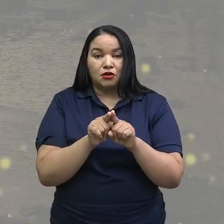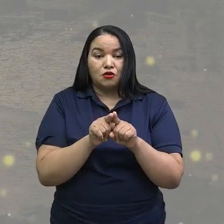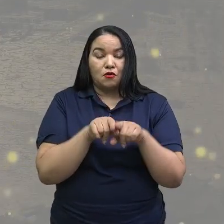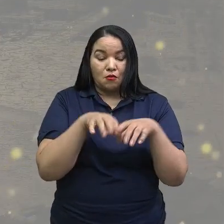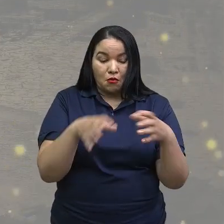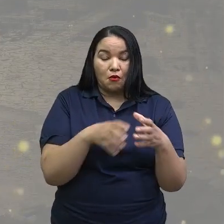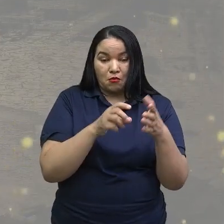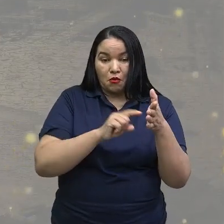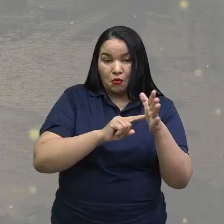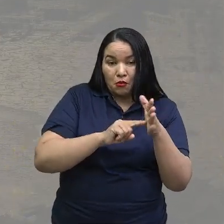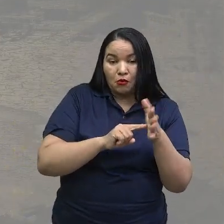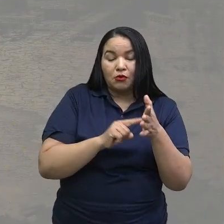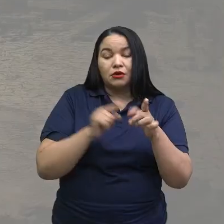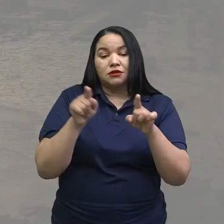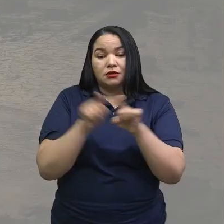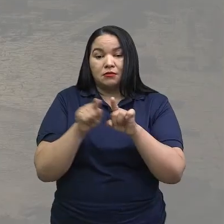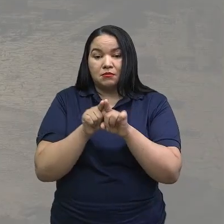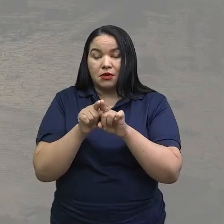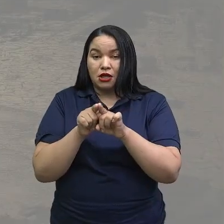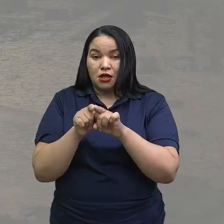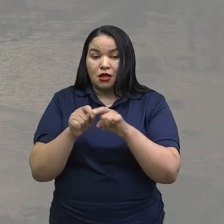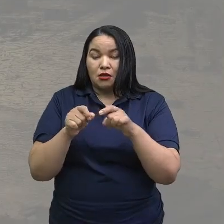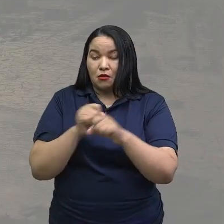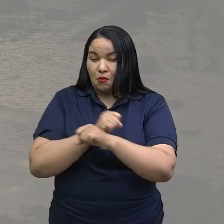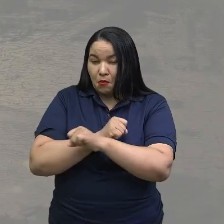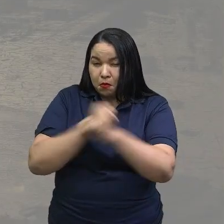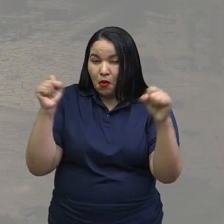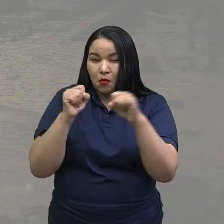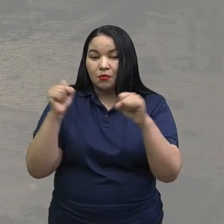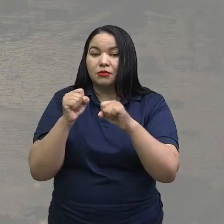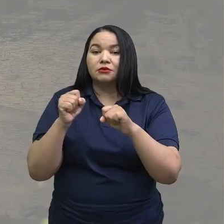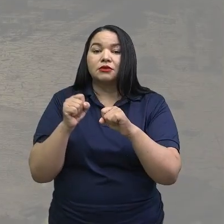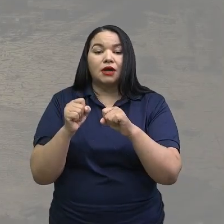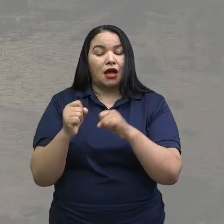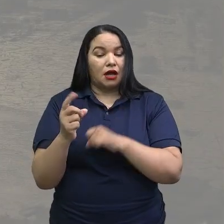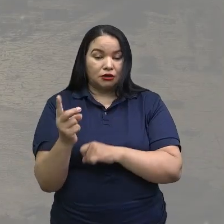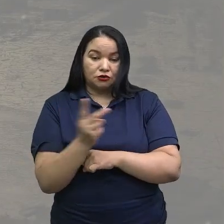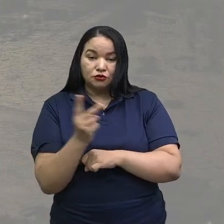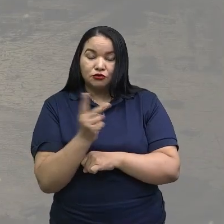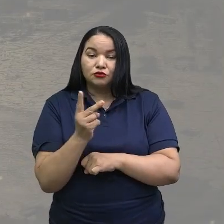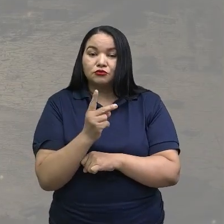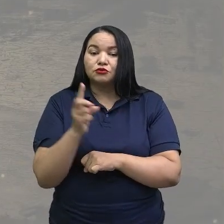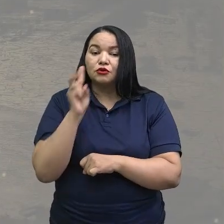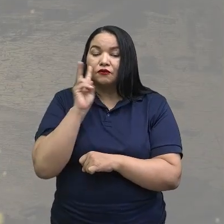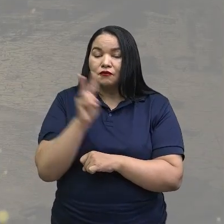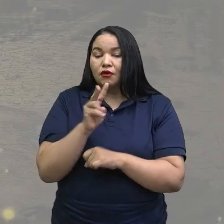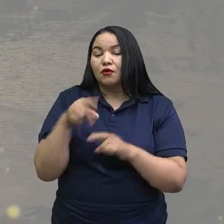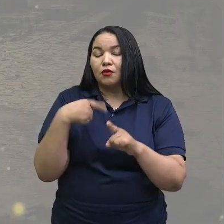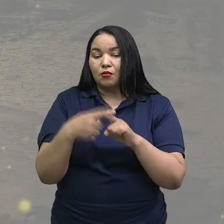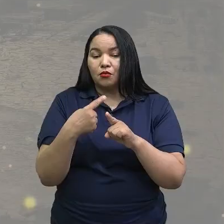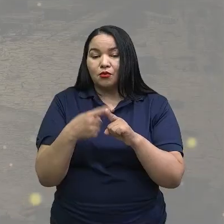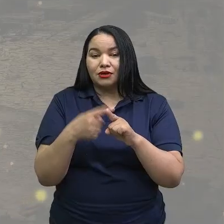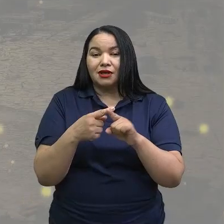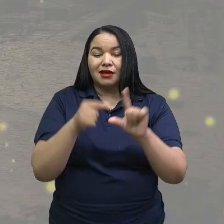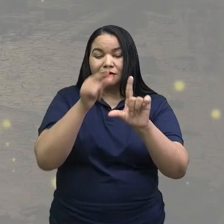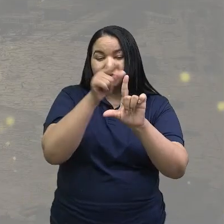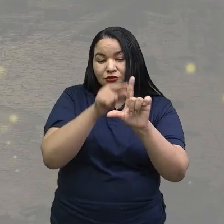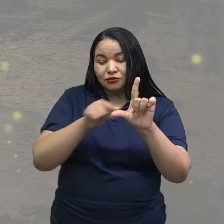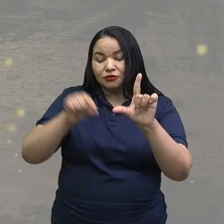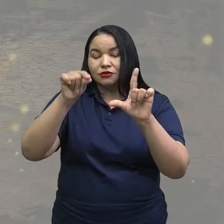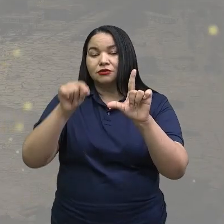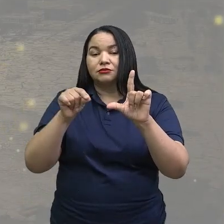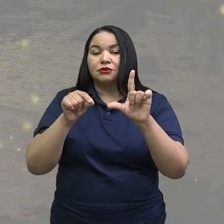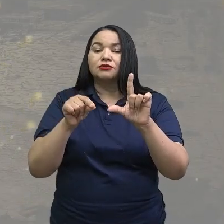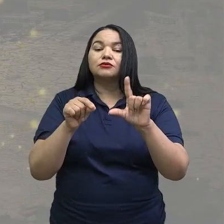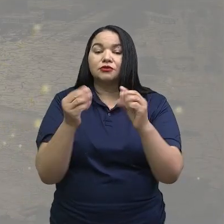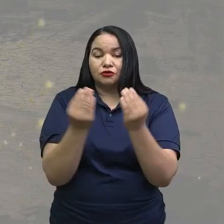quanto numa bomba atômica, né? Ela vem a partir do decaimento, né? Que vai acontecer ali naquele elemento,